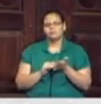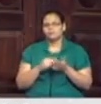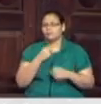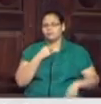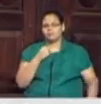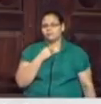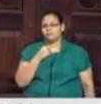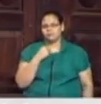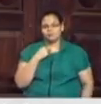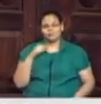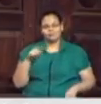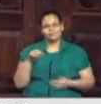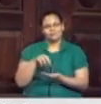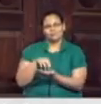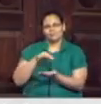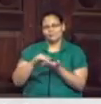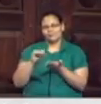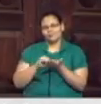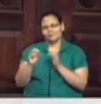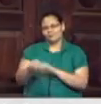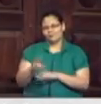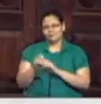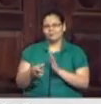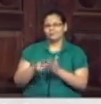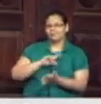não pode a Secretaria de Educação planejar